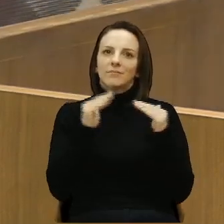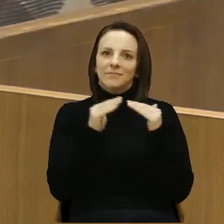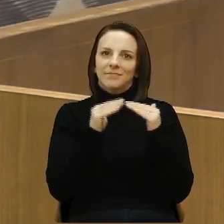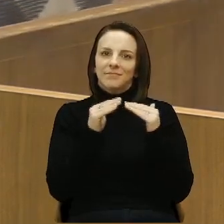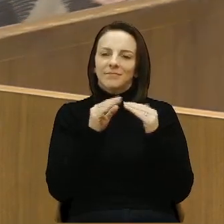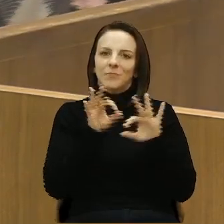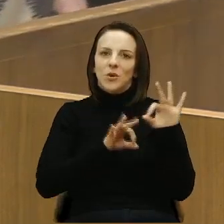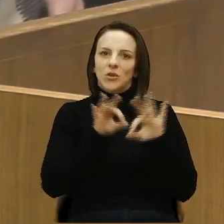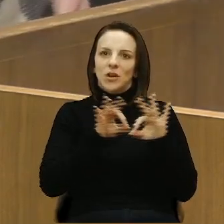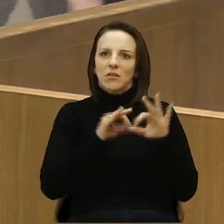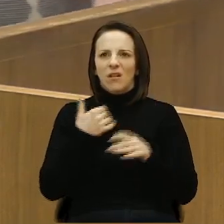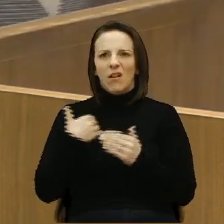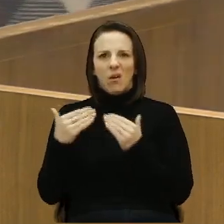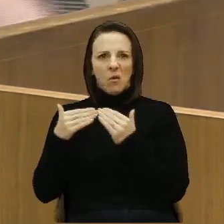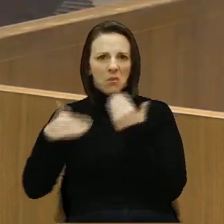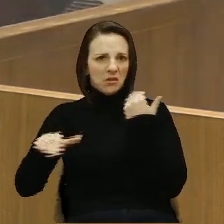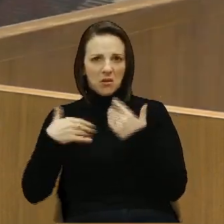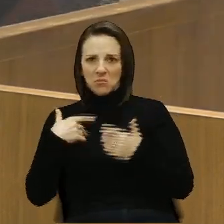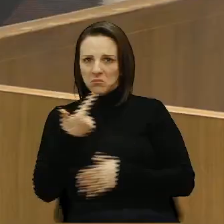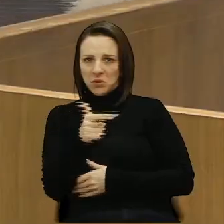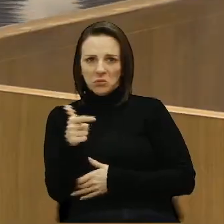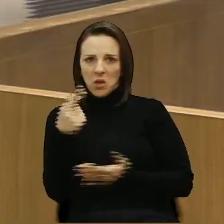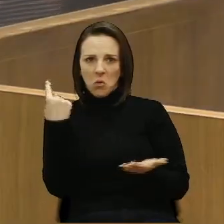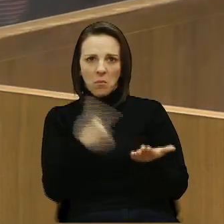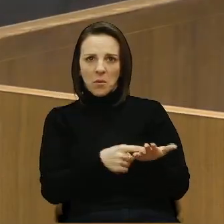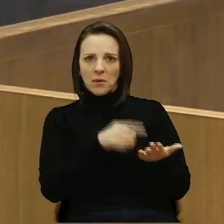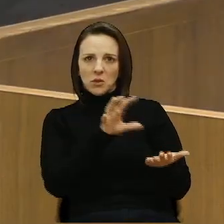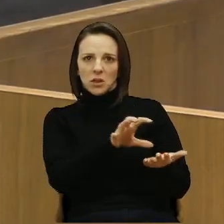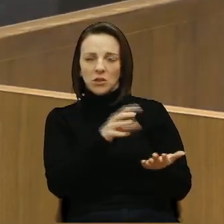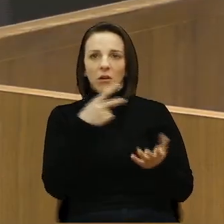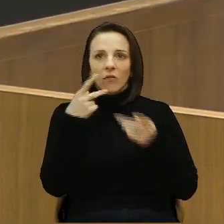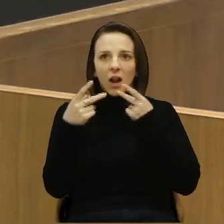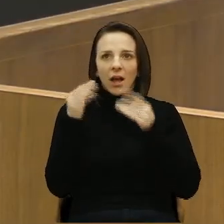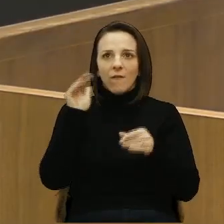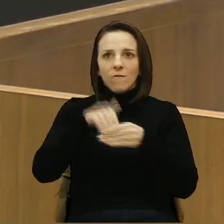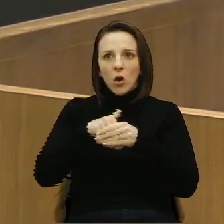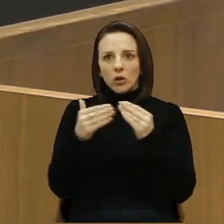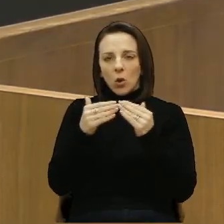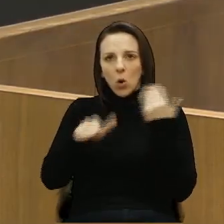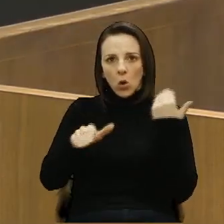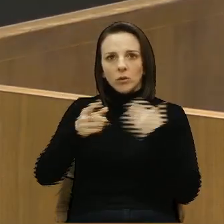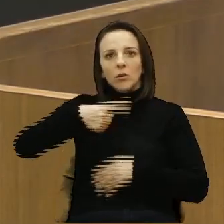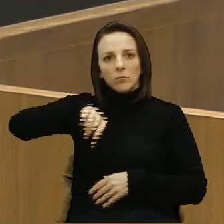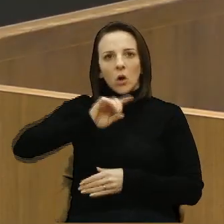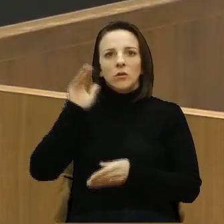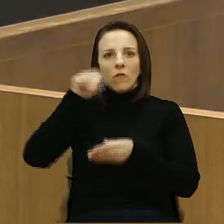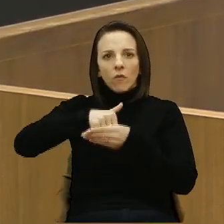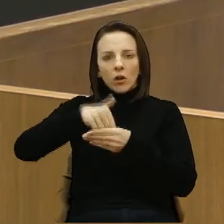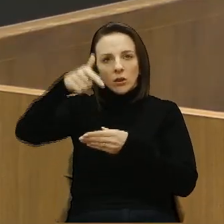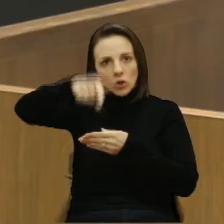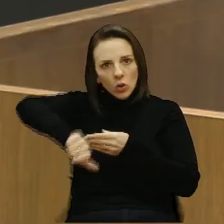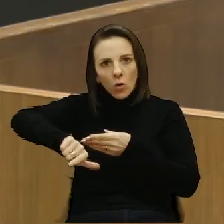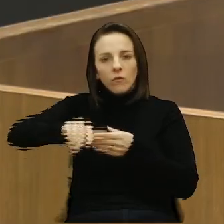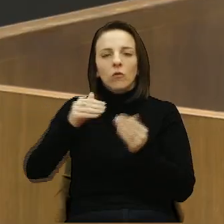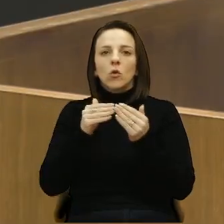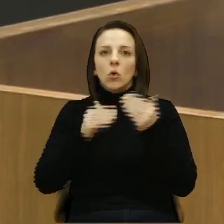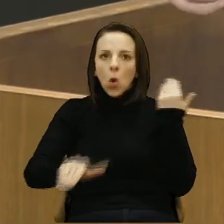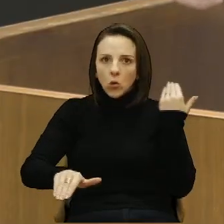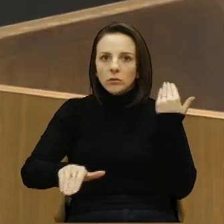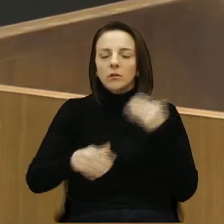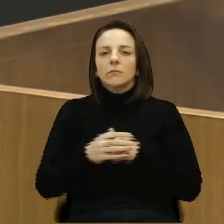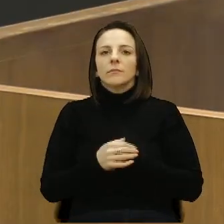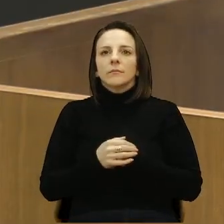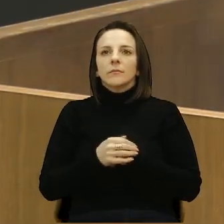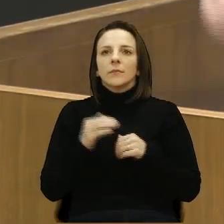não tenho compromisso nenhum com isso, inclusive falei que ia votar contrário, votaremos contrário novamente nessa oportunidade. Então esclareço